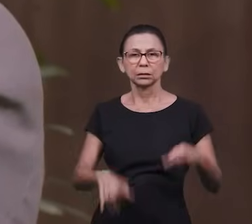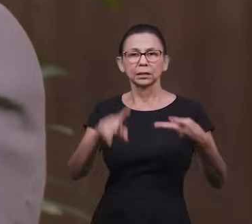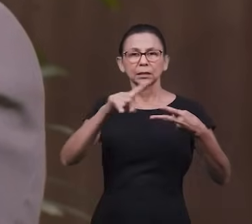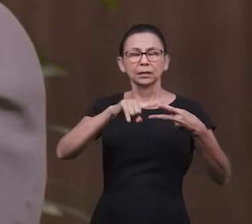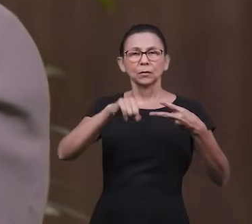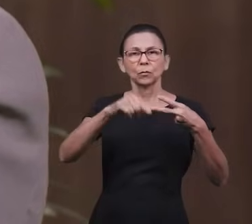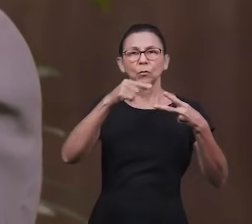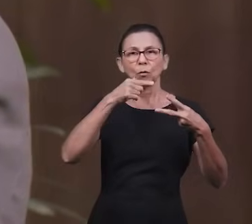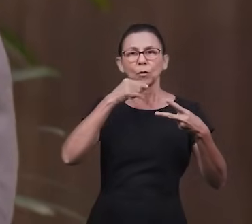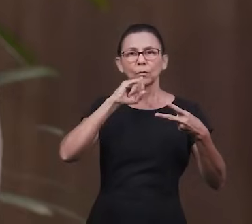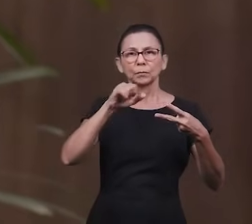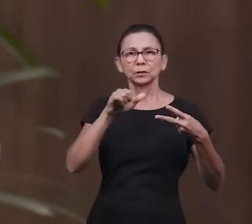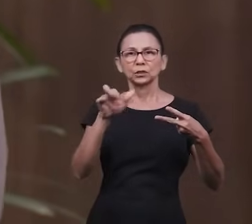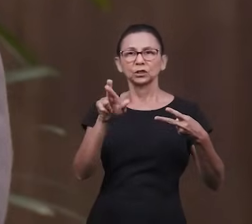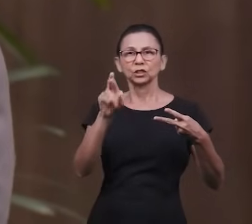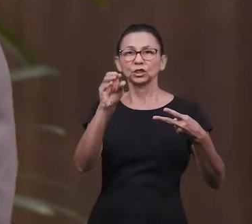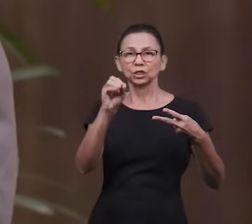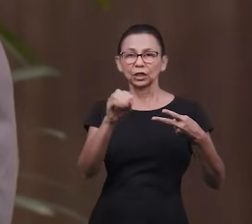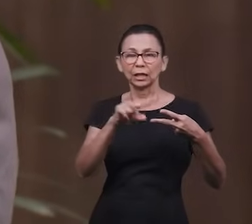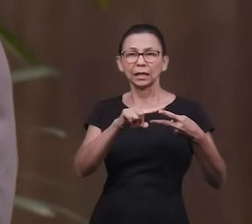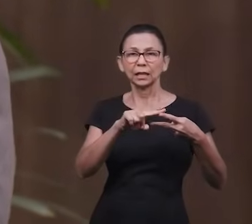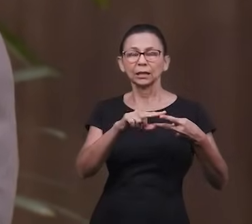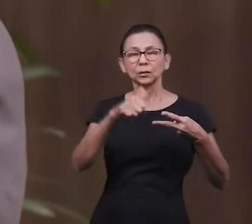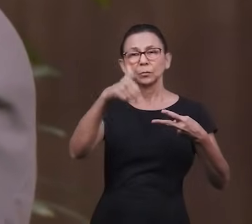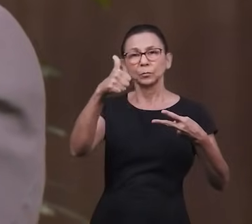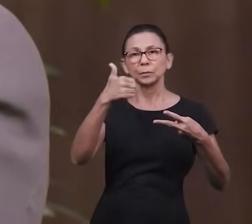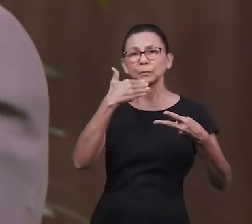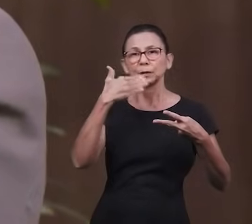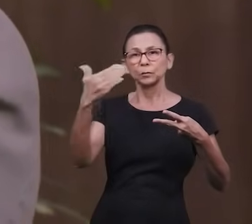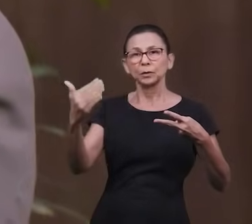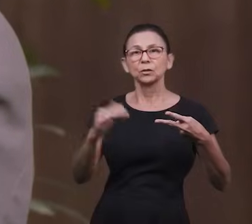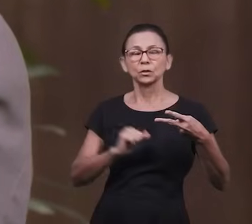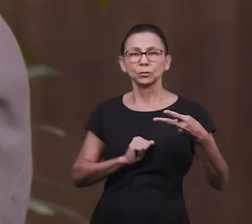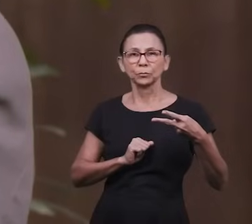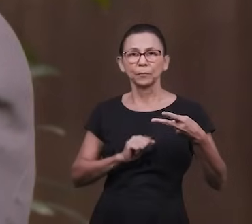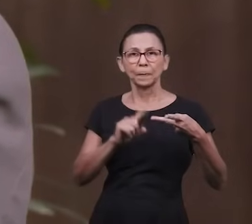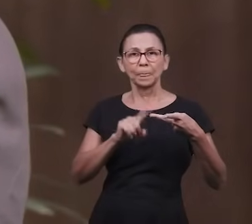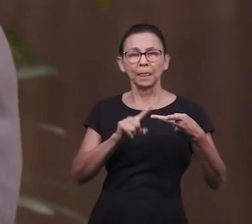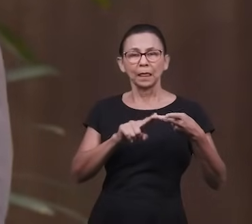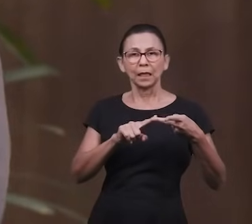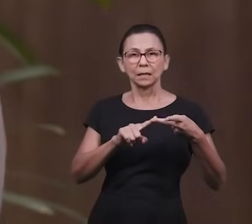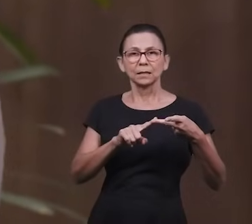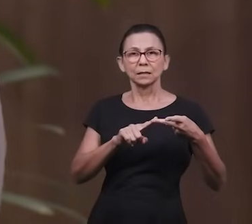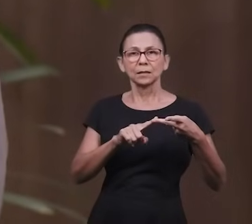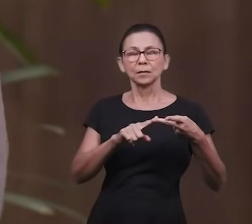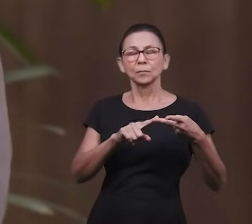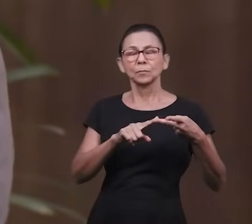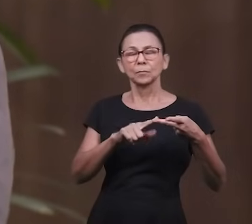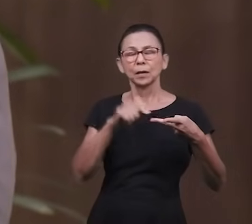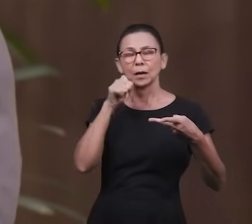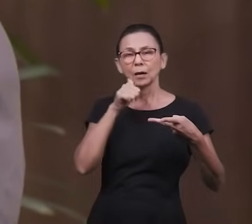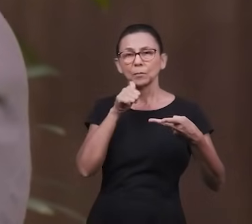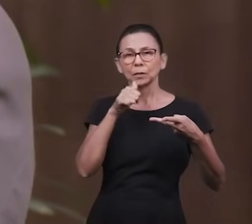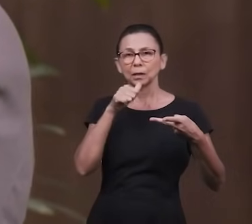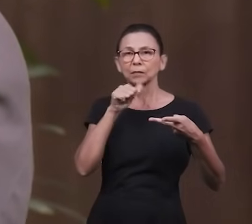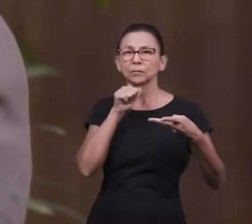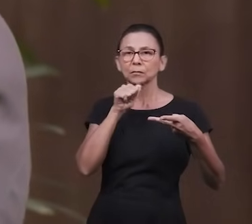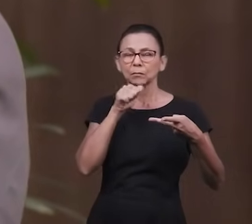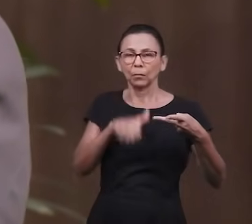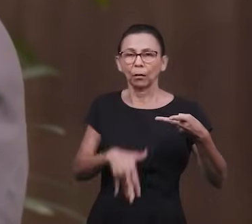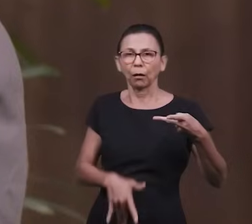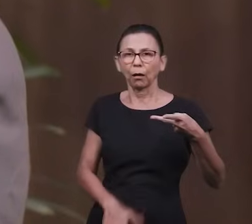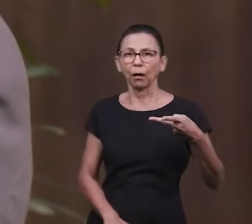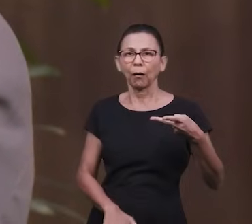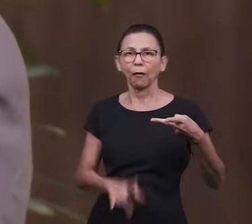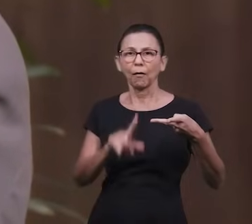abordou primeiro, a mulher do fluxo de sangue depois. Mas quem recebeu primeiro a bênção foi a mulher do fluxo de sangue. Ou seja, o Senhor não